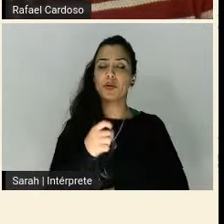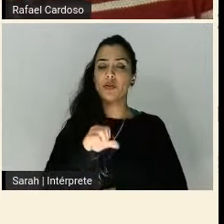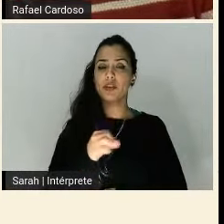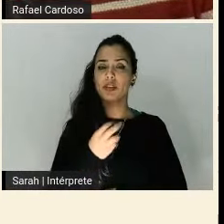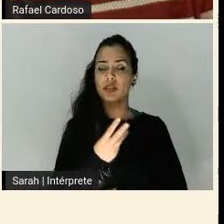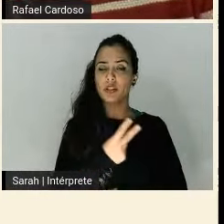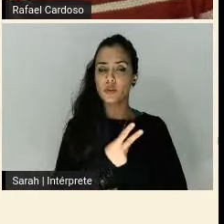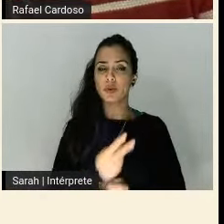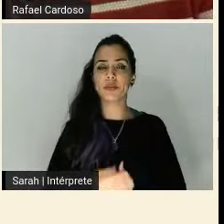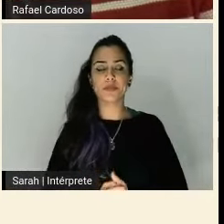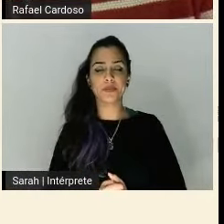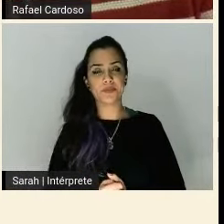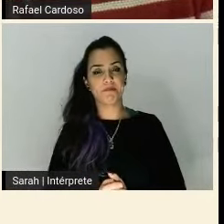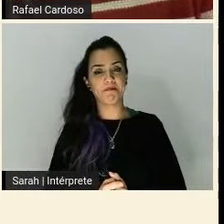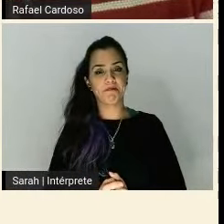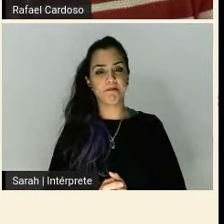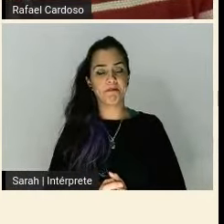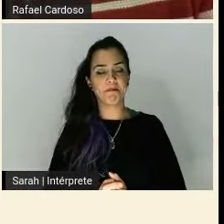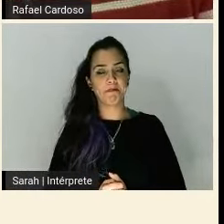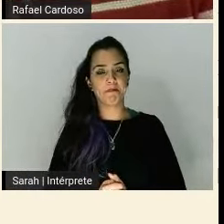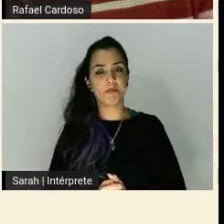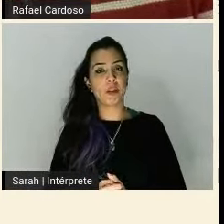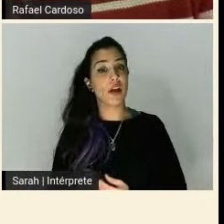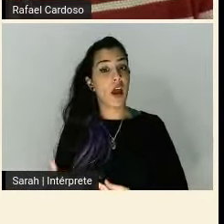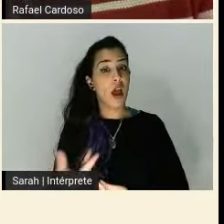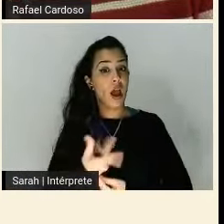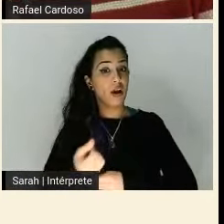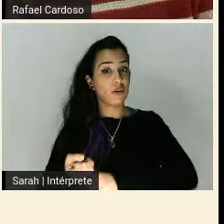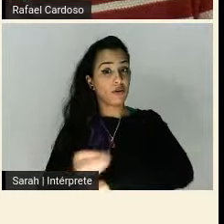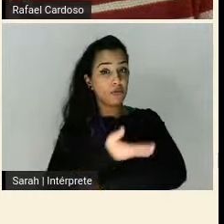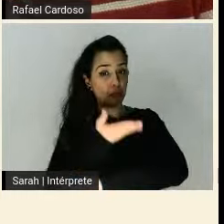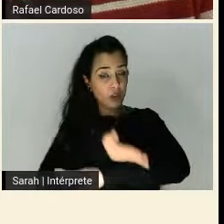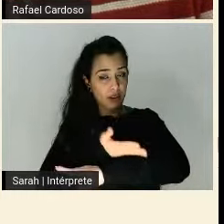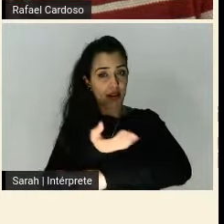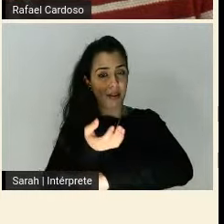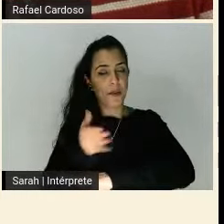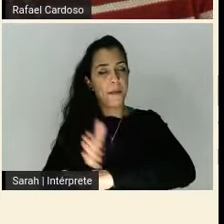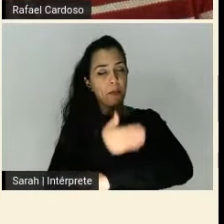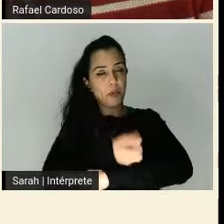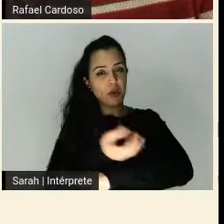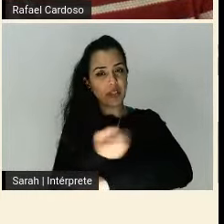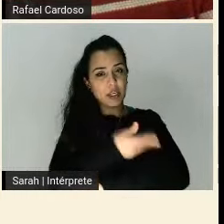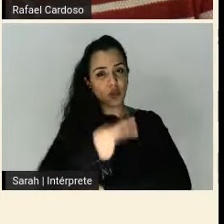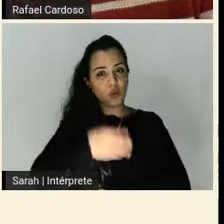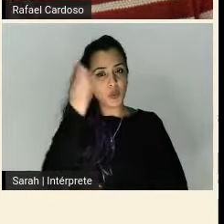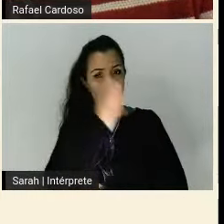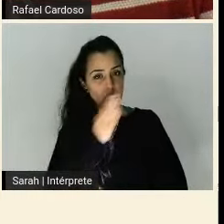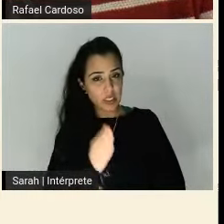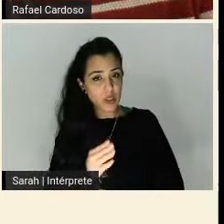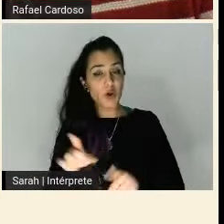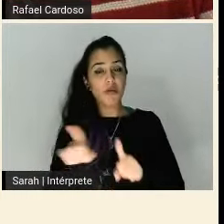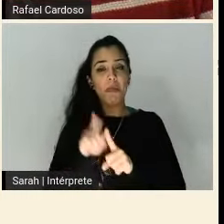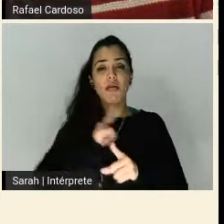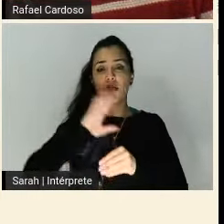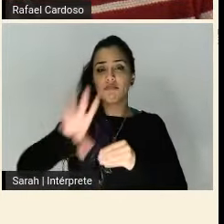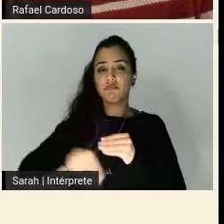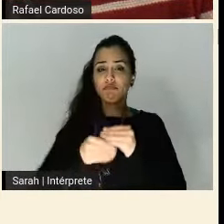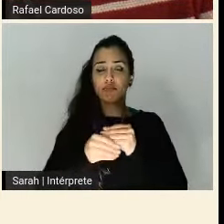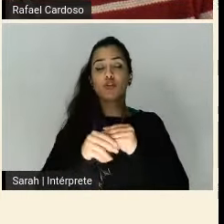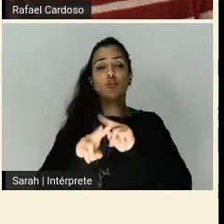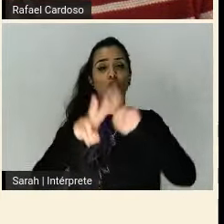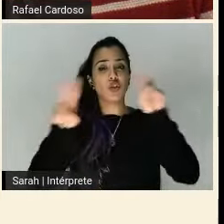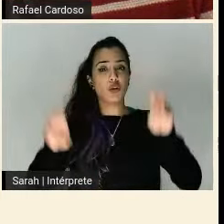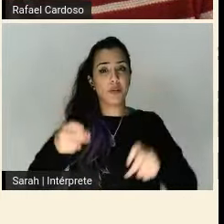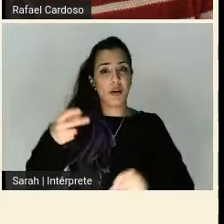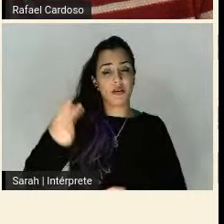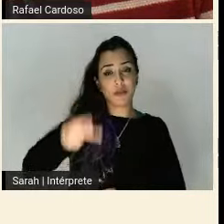Retrato da Arte Moderna do Brasil dá continuidade à disputa pela supremacia paulista e a eleva a um novo